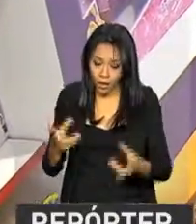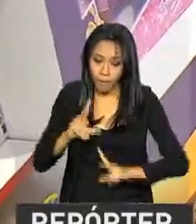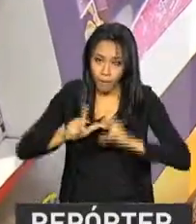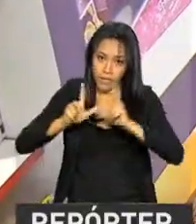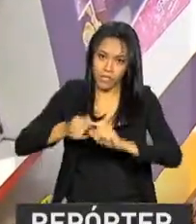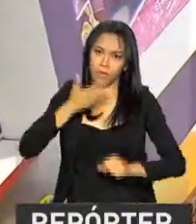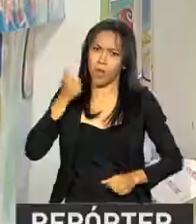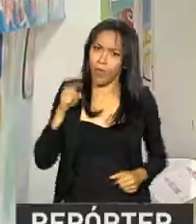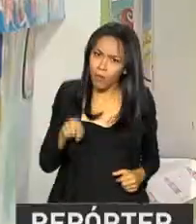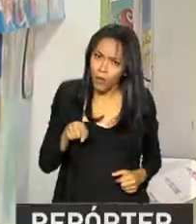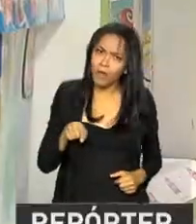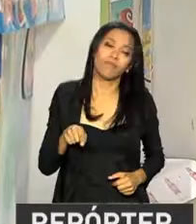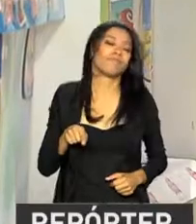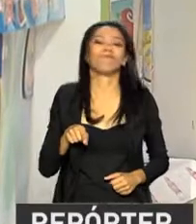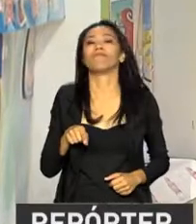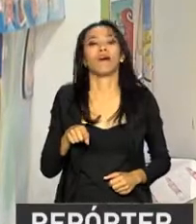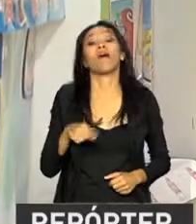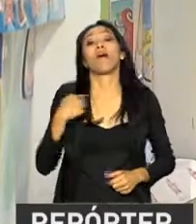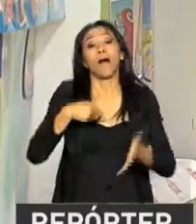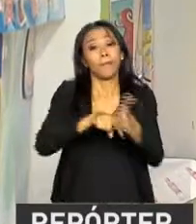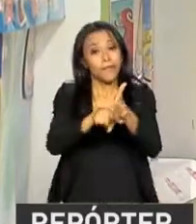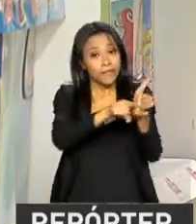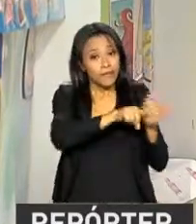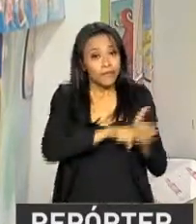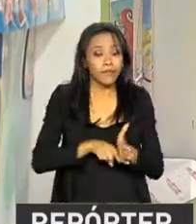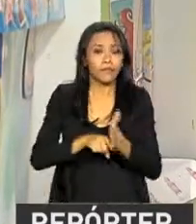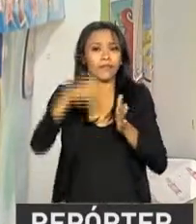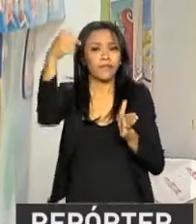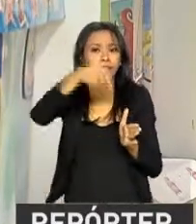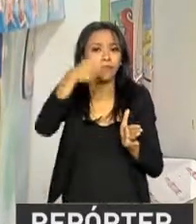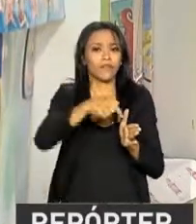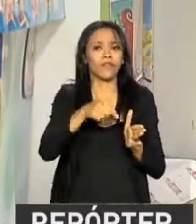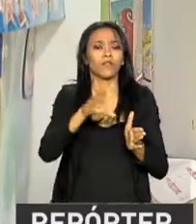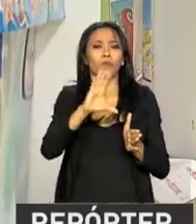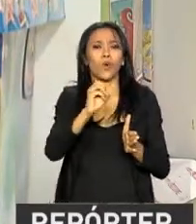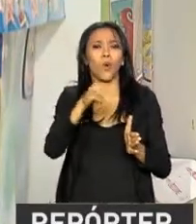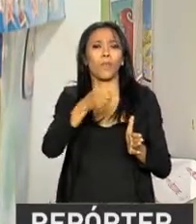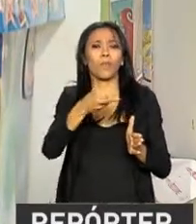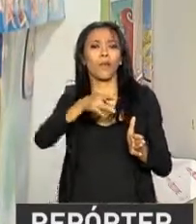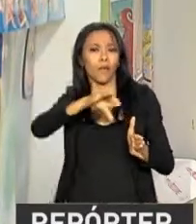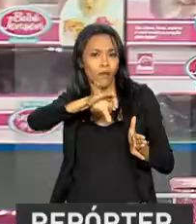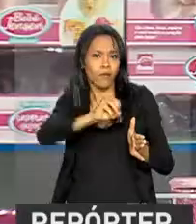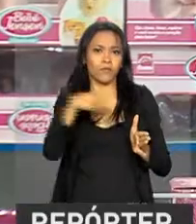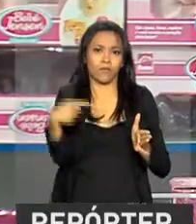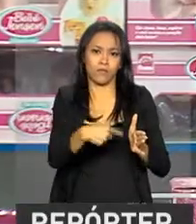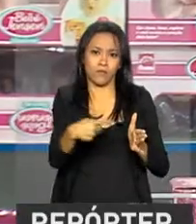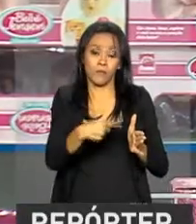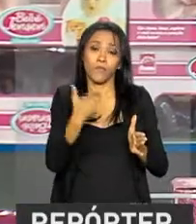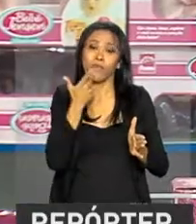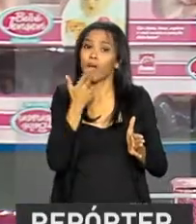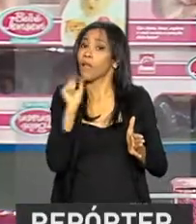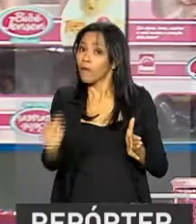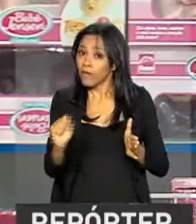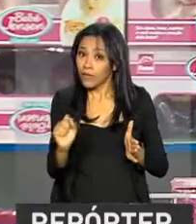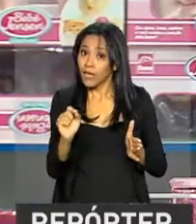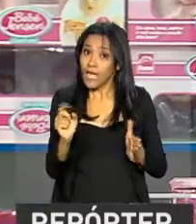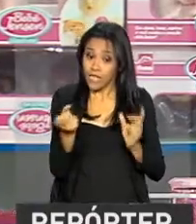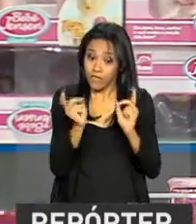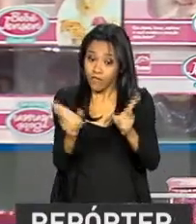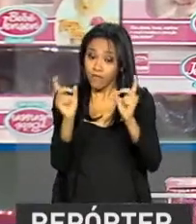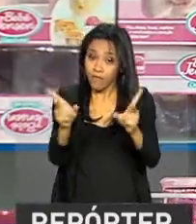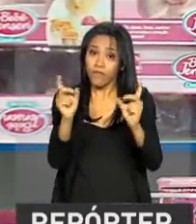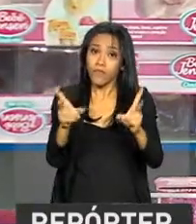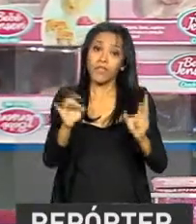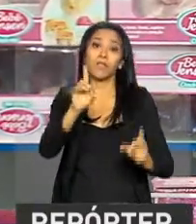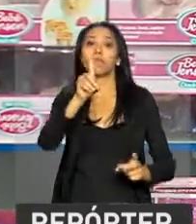este ano a pesquisa da confederação nacional do comércio de bens serviços e turismo indica que as vendas para